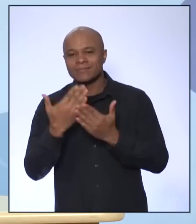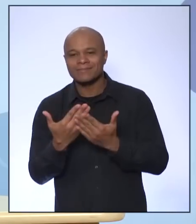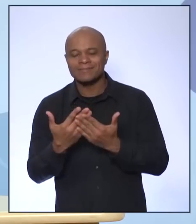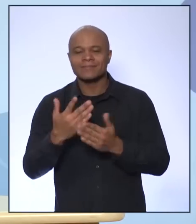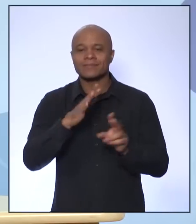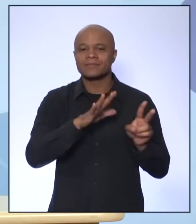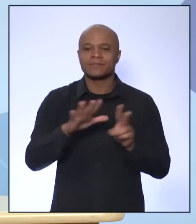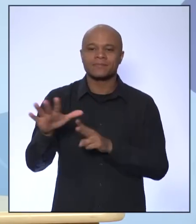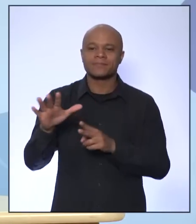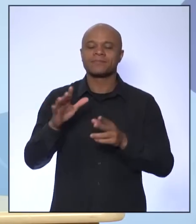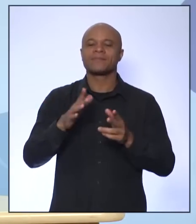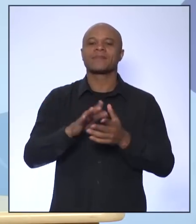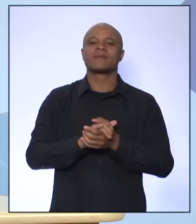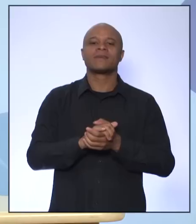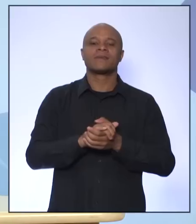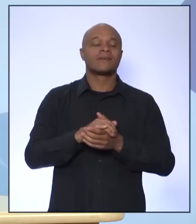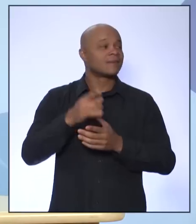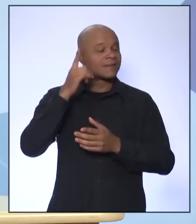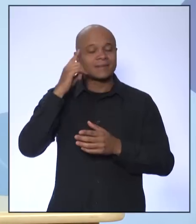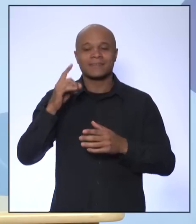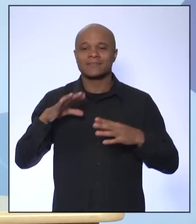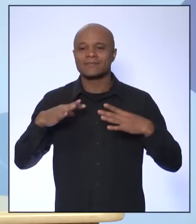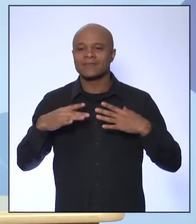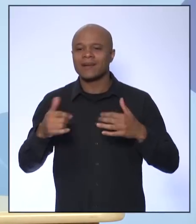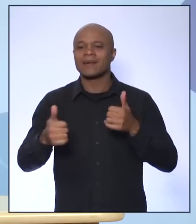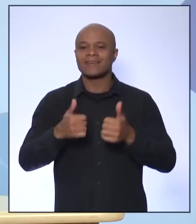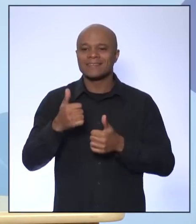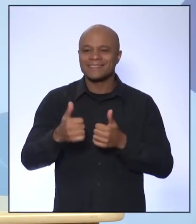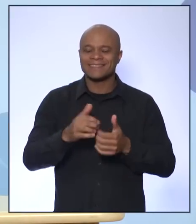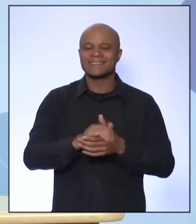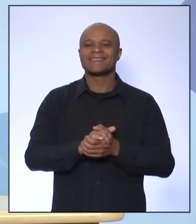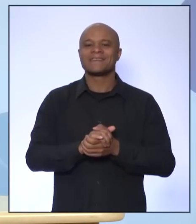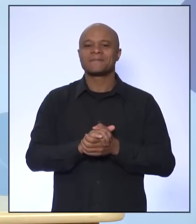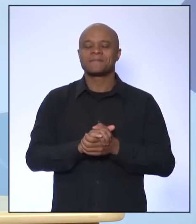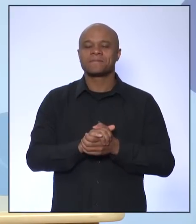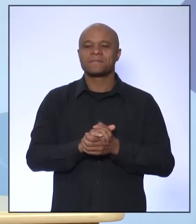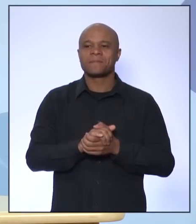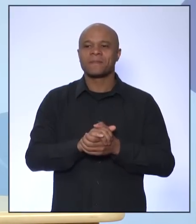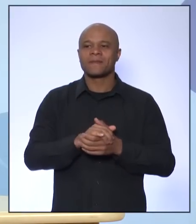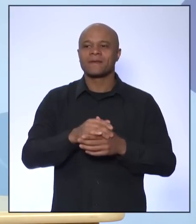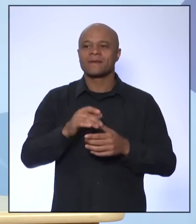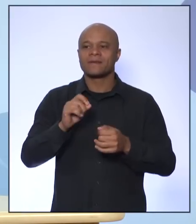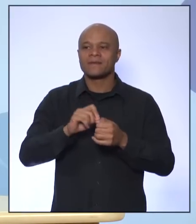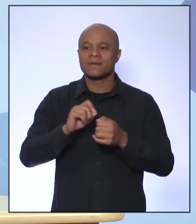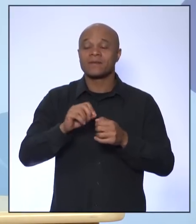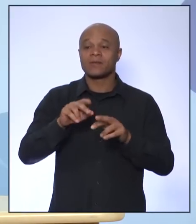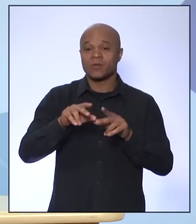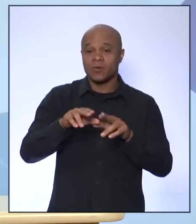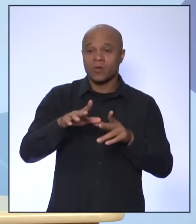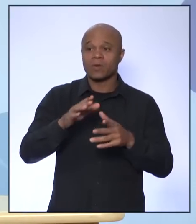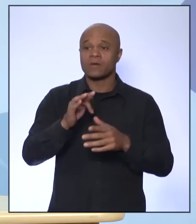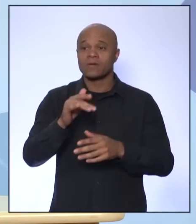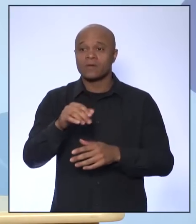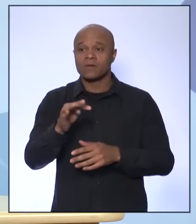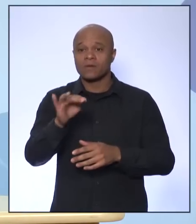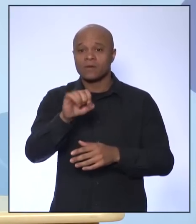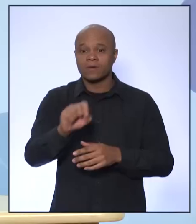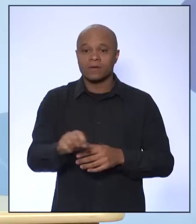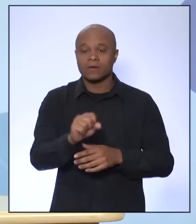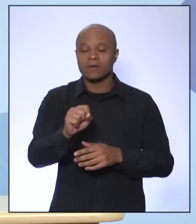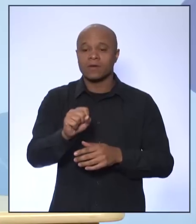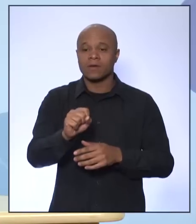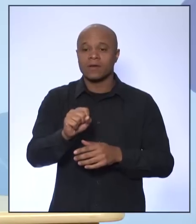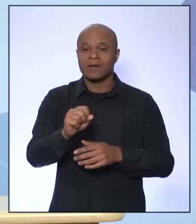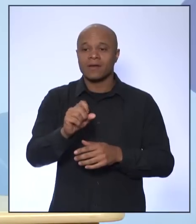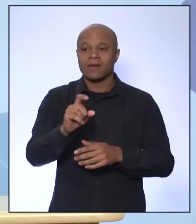semana do folclore. São lendas, faz parte das nossas fontes orais. Tá bem? Então, são